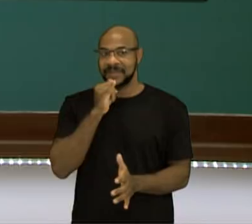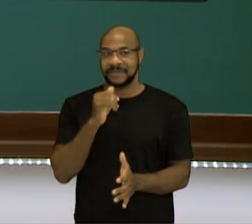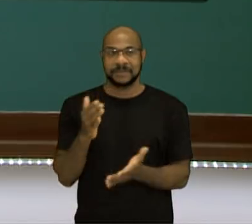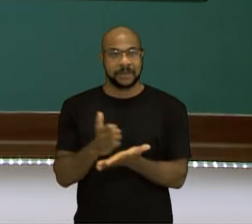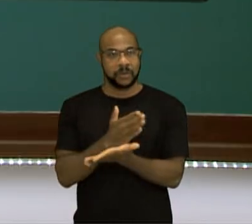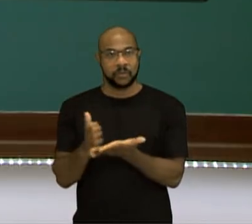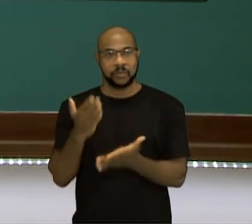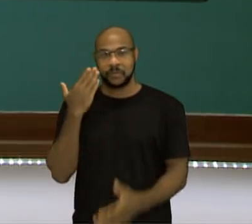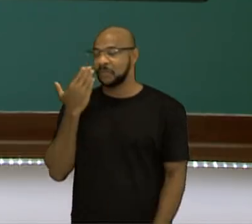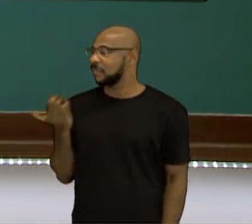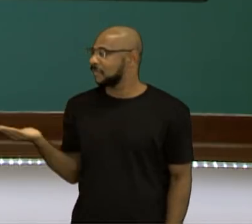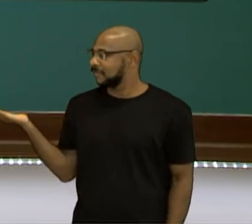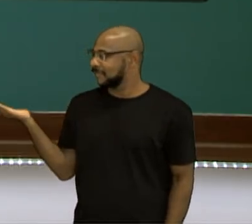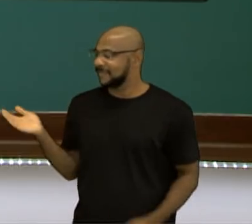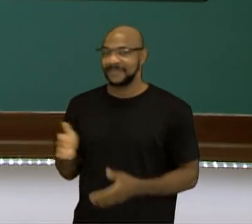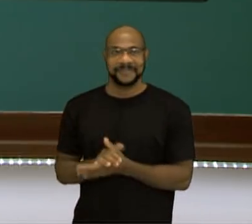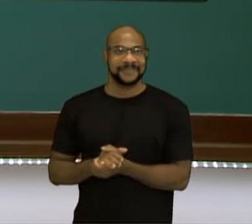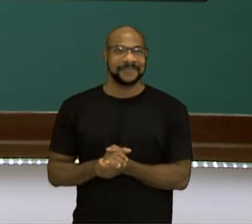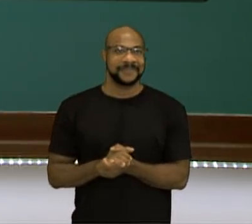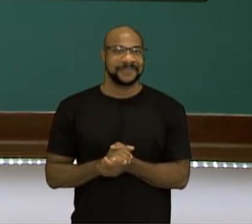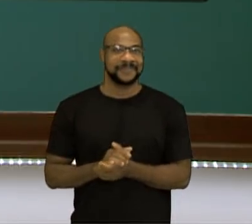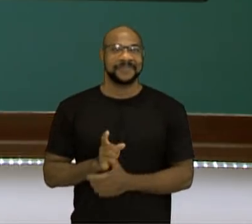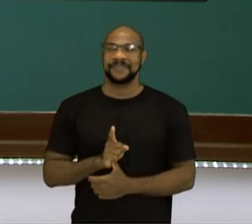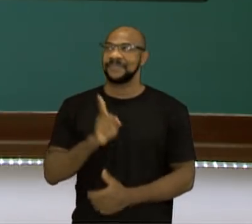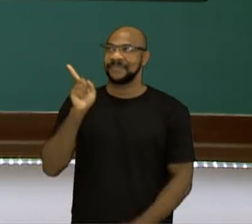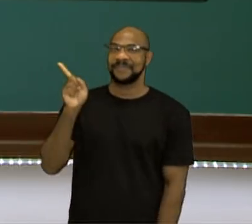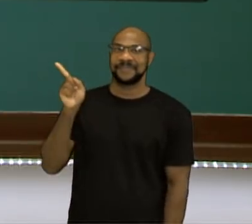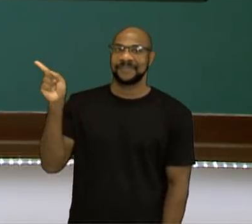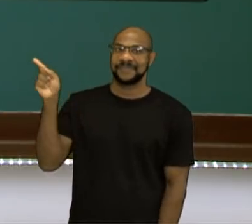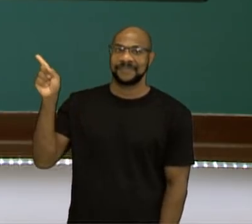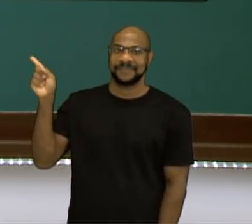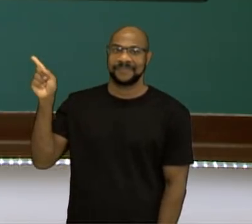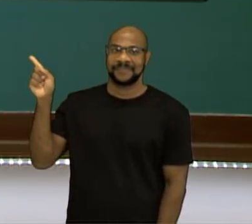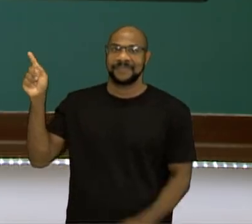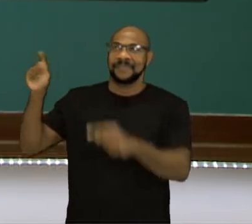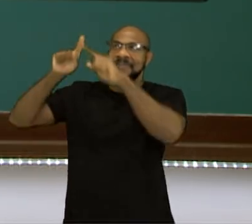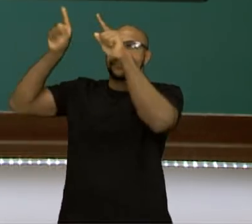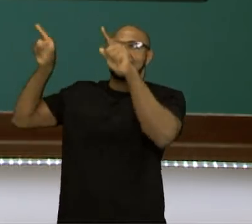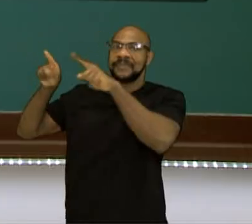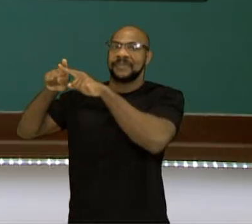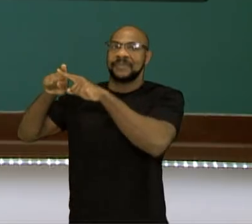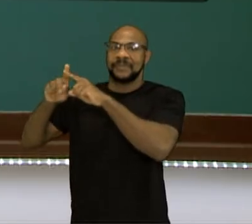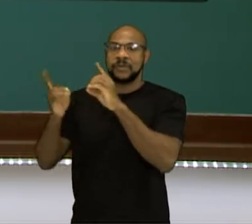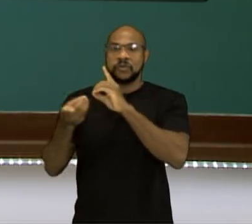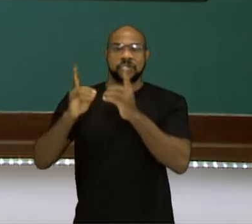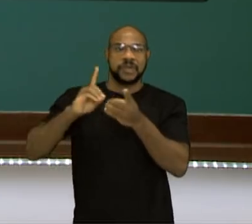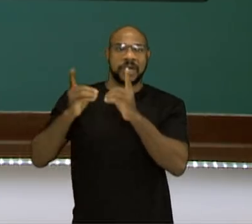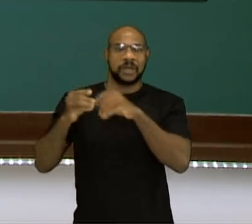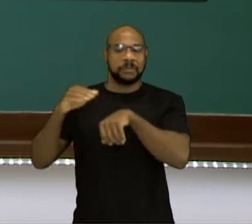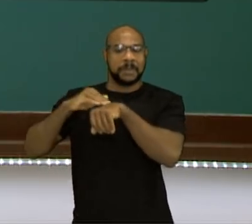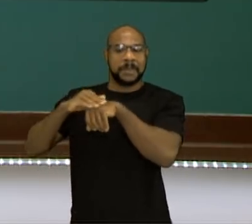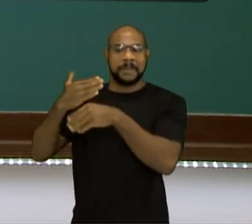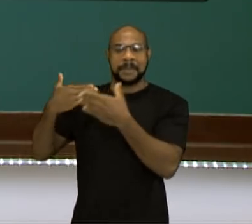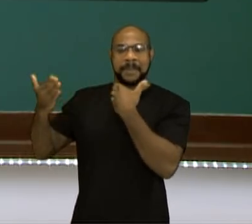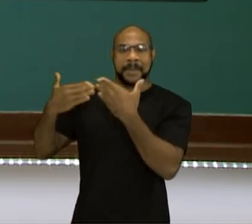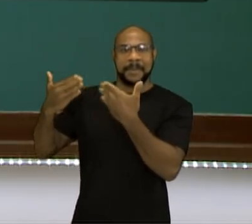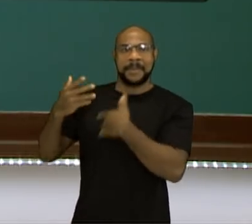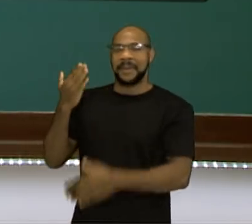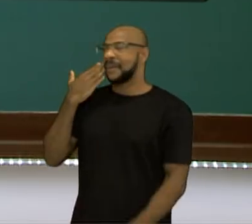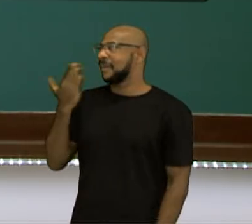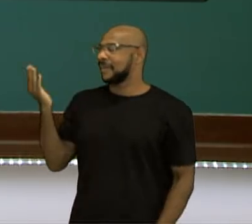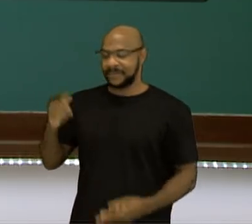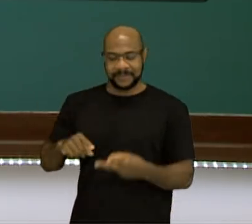né? Nós temos lá em cima o balão de diálogo, nós temos aqui um balão